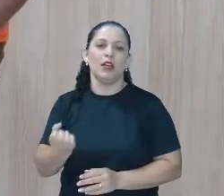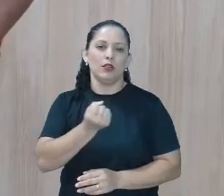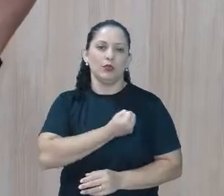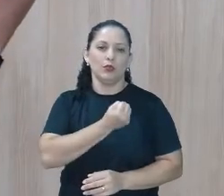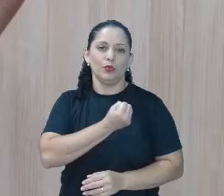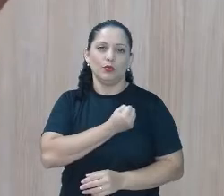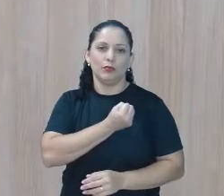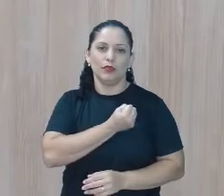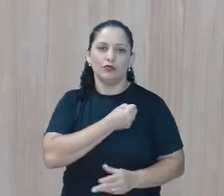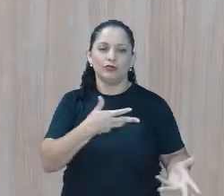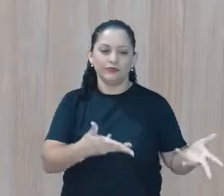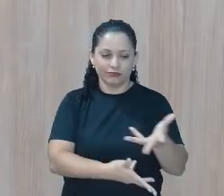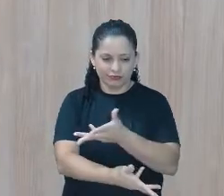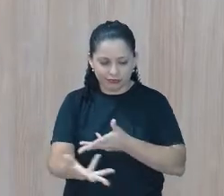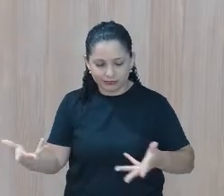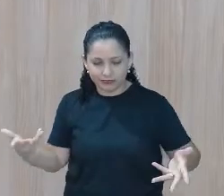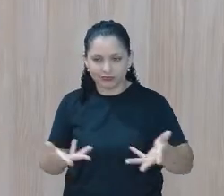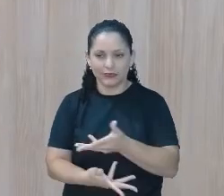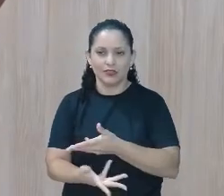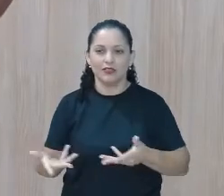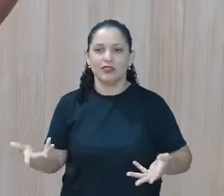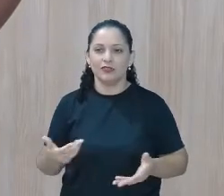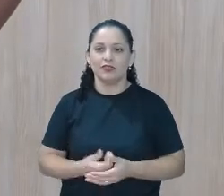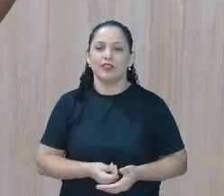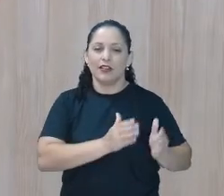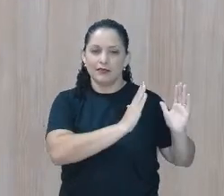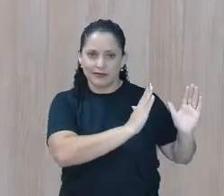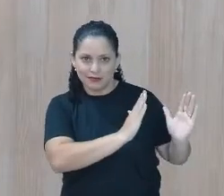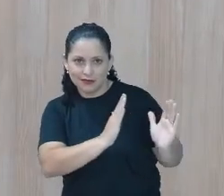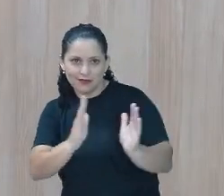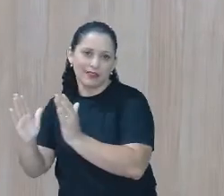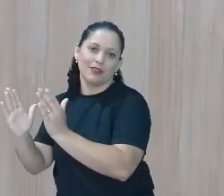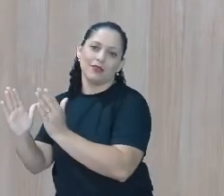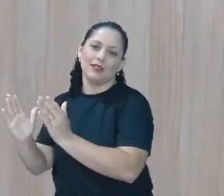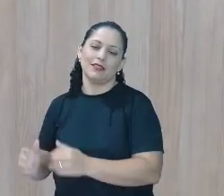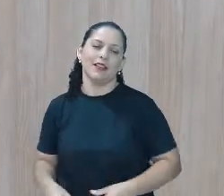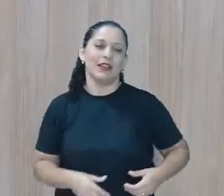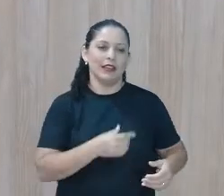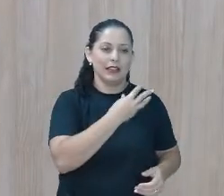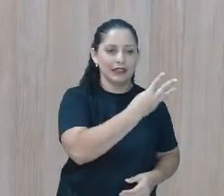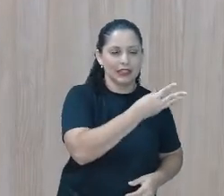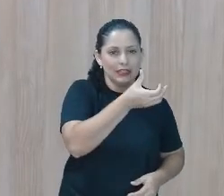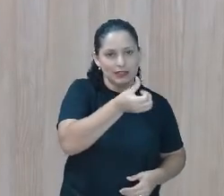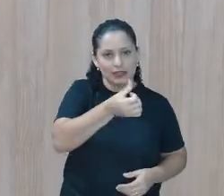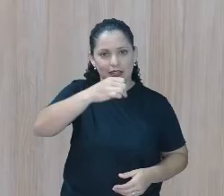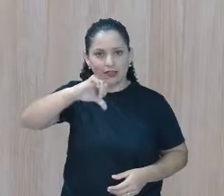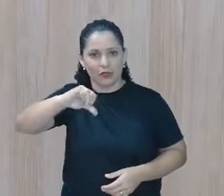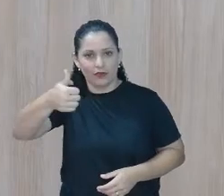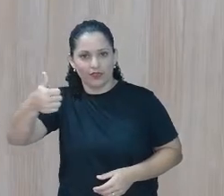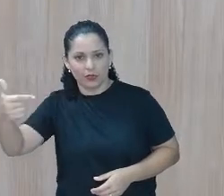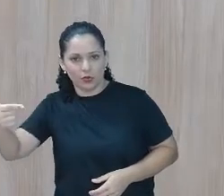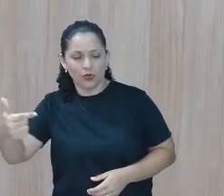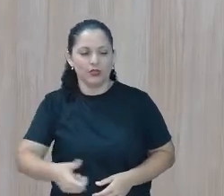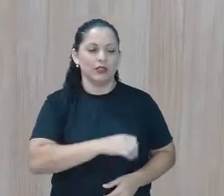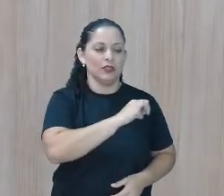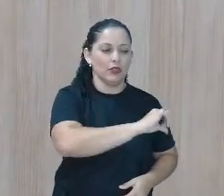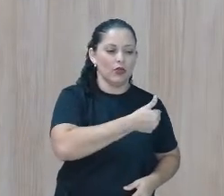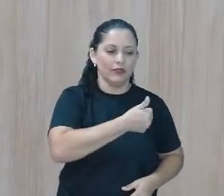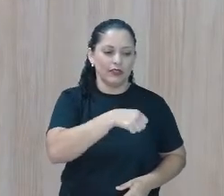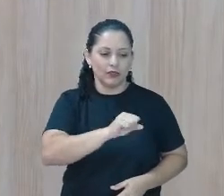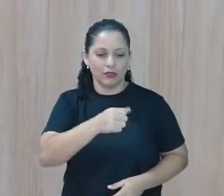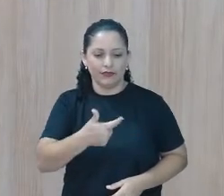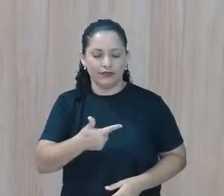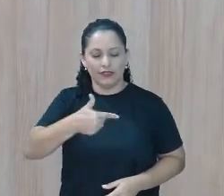números proporcionais, beleza? Essa sequência aqui, ó, 3, 6, 9 e 12, 9,